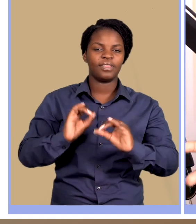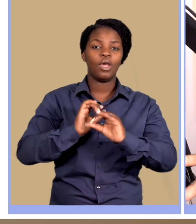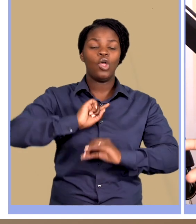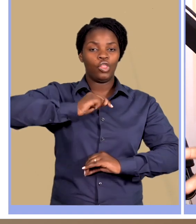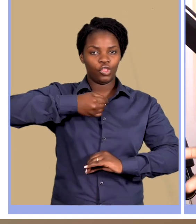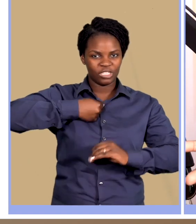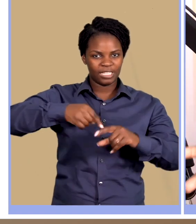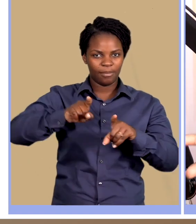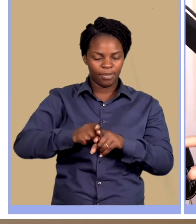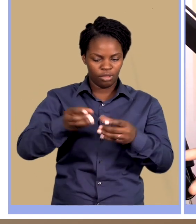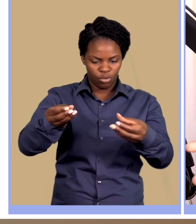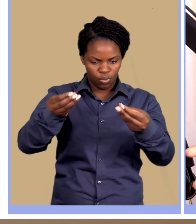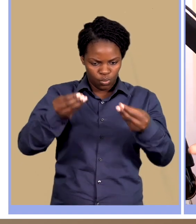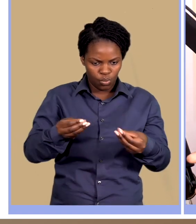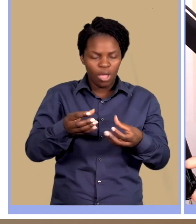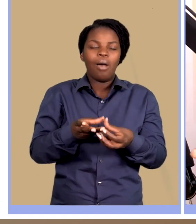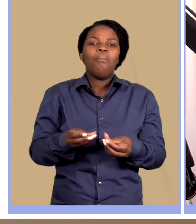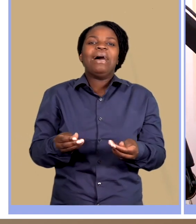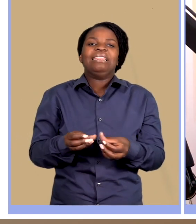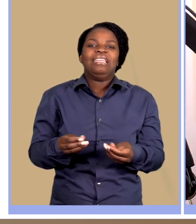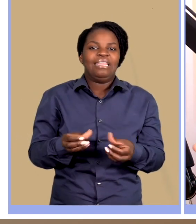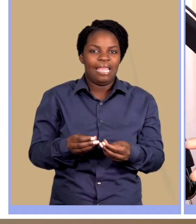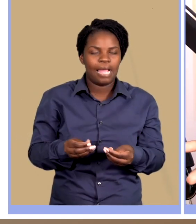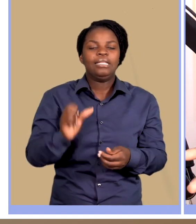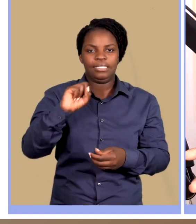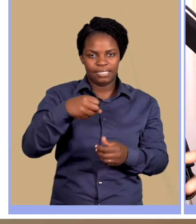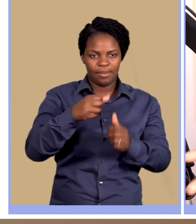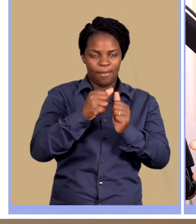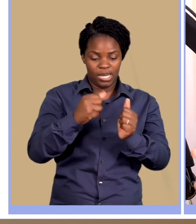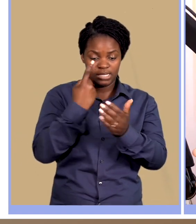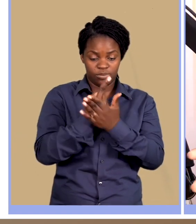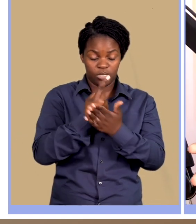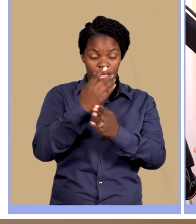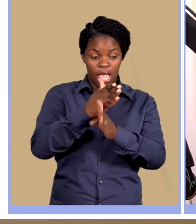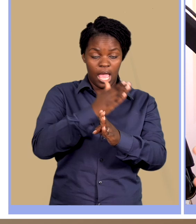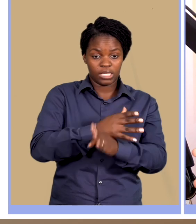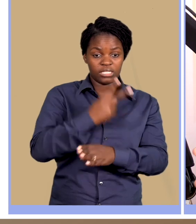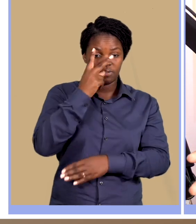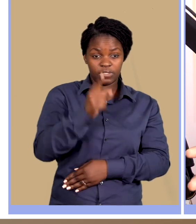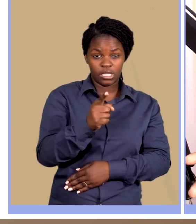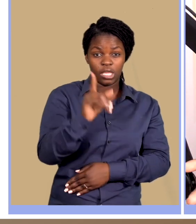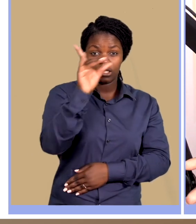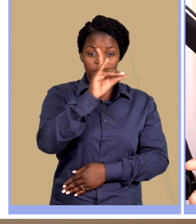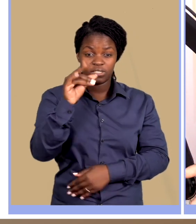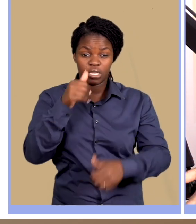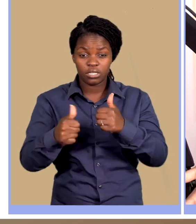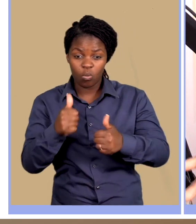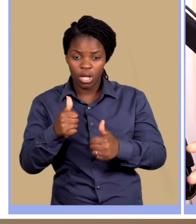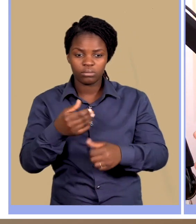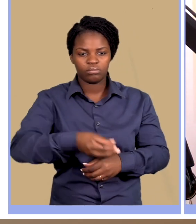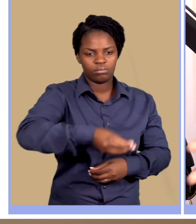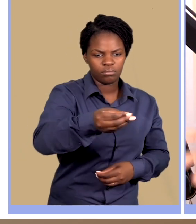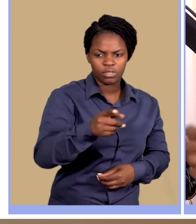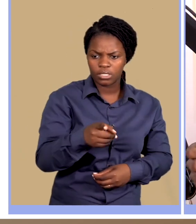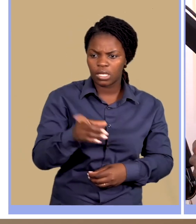às dificuldades que as pessoas com deficiência têm, quer para a sua mobilidade, quer para a sua realização psicológica.